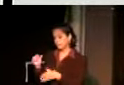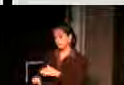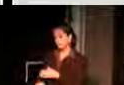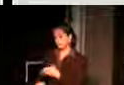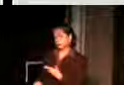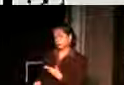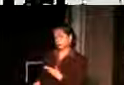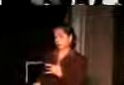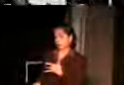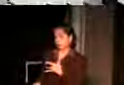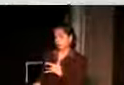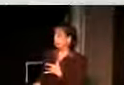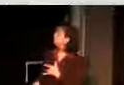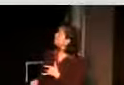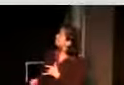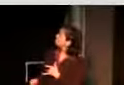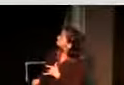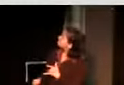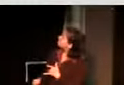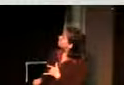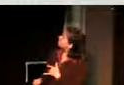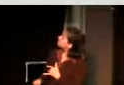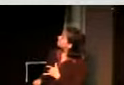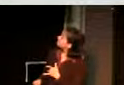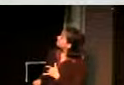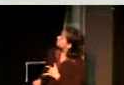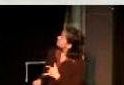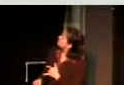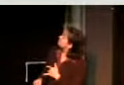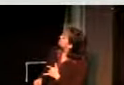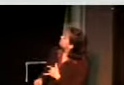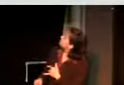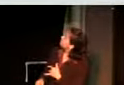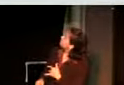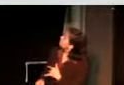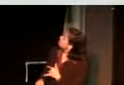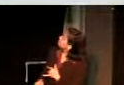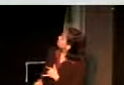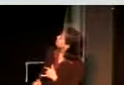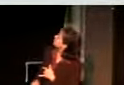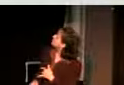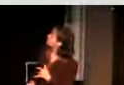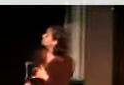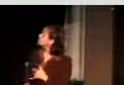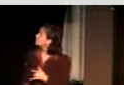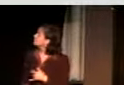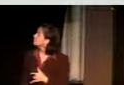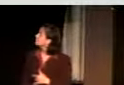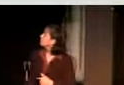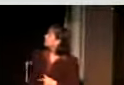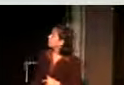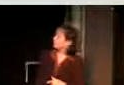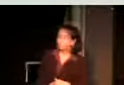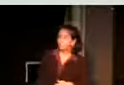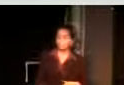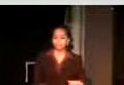57 diz que é são bem-aventurados misericosas porque eu me